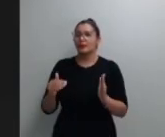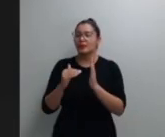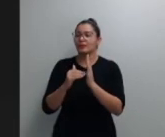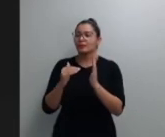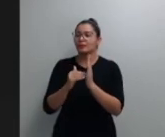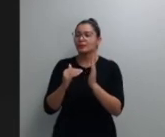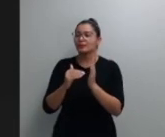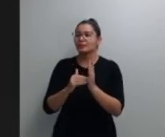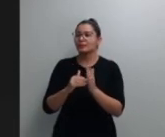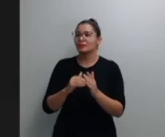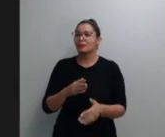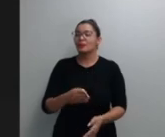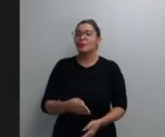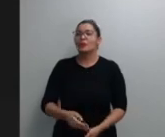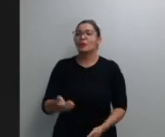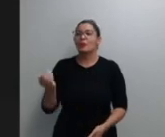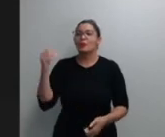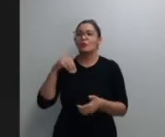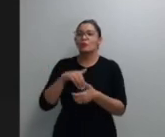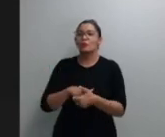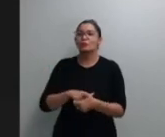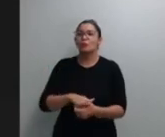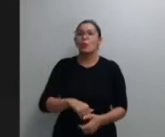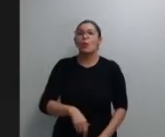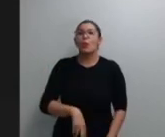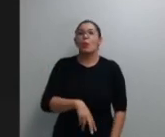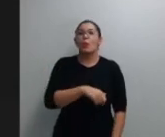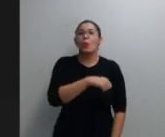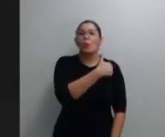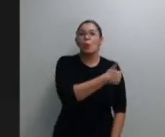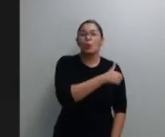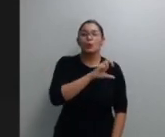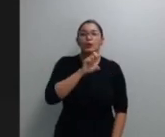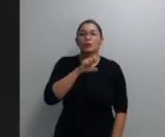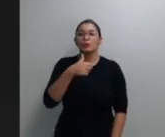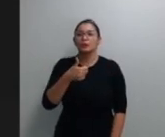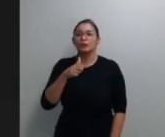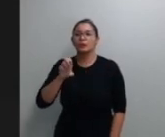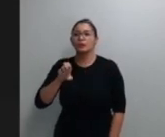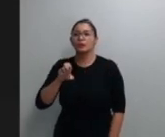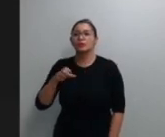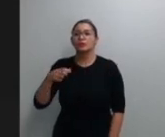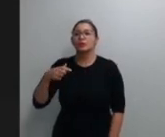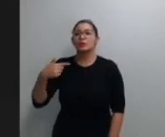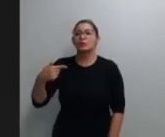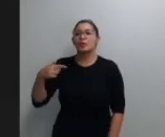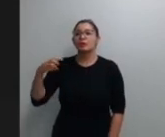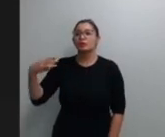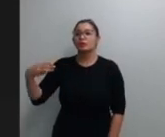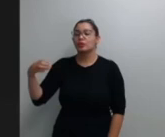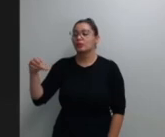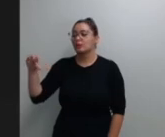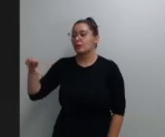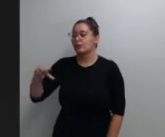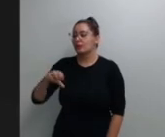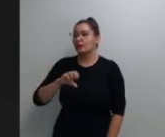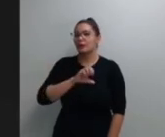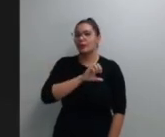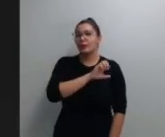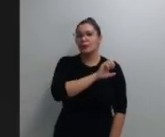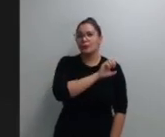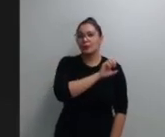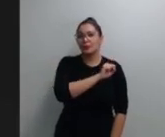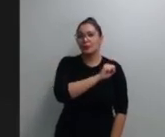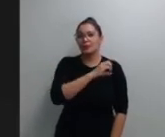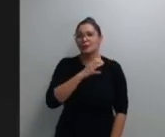recurso especial 1 milhão 515 739 de Santa Catarina eu estou acompanhando a